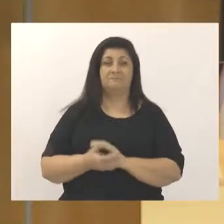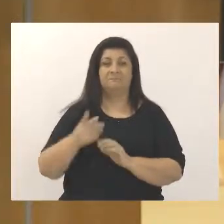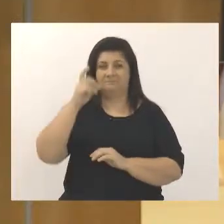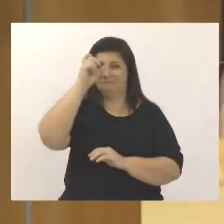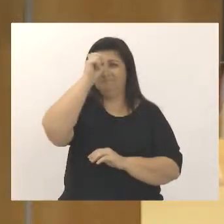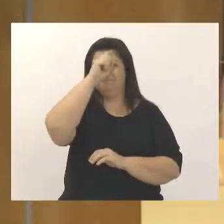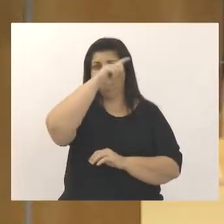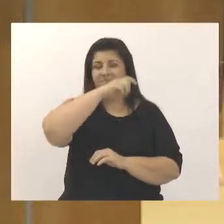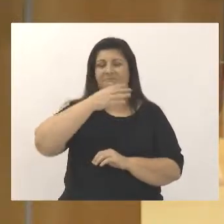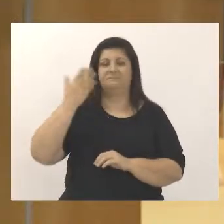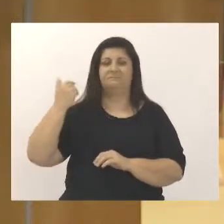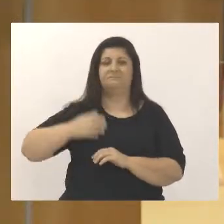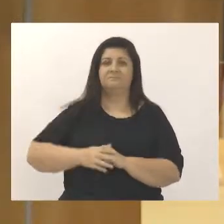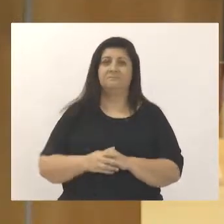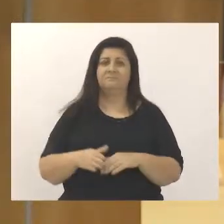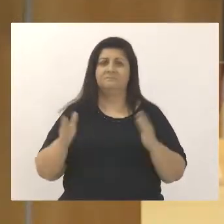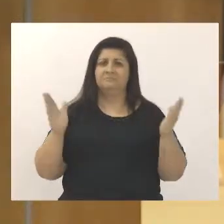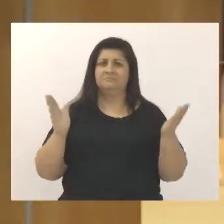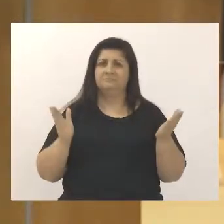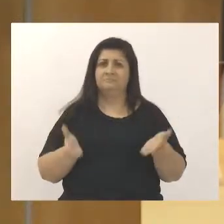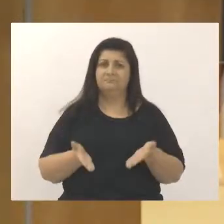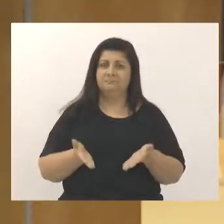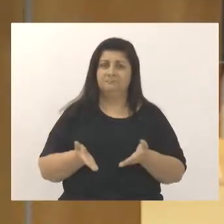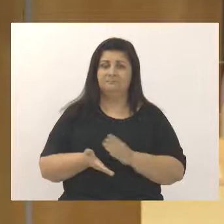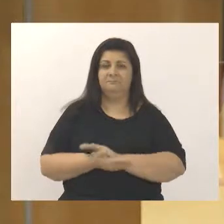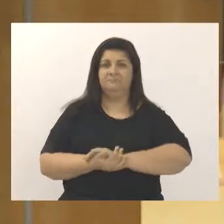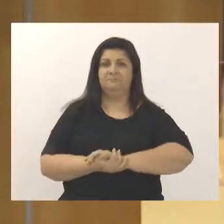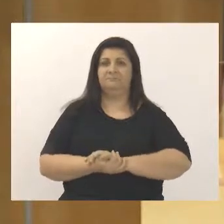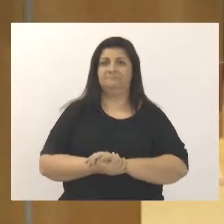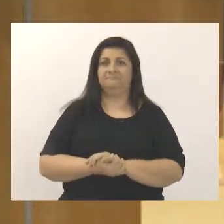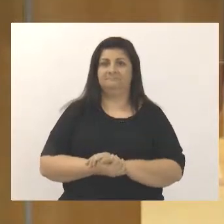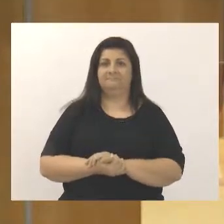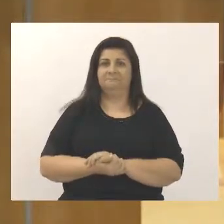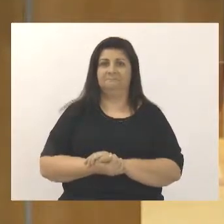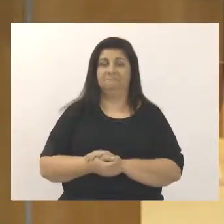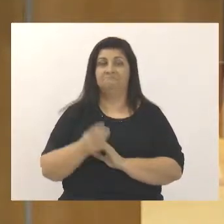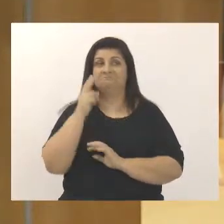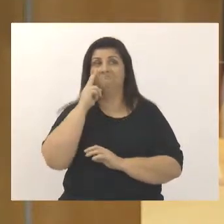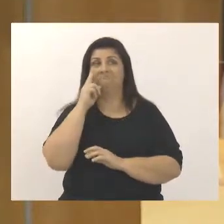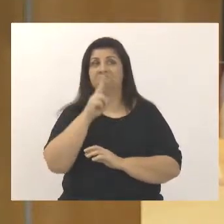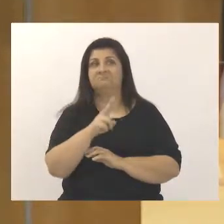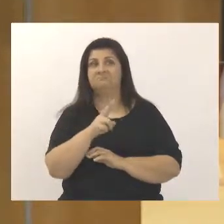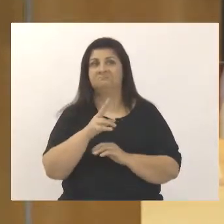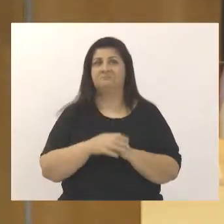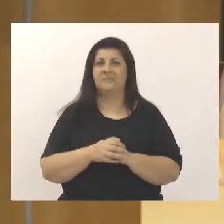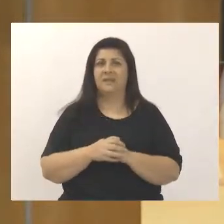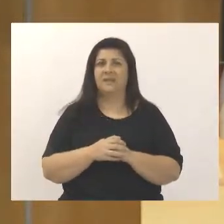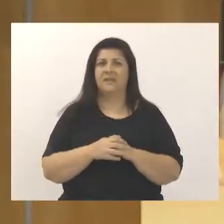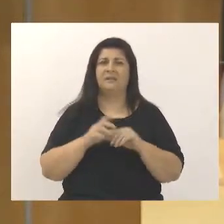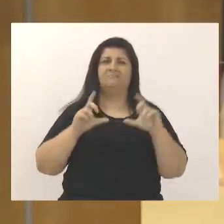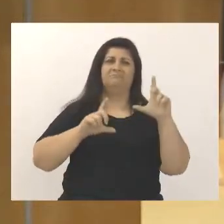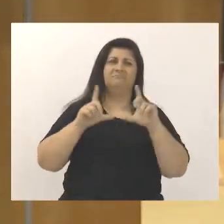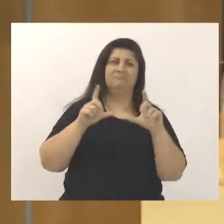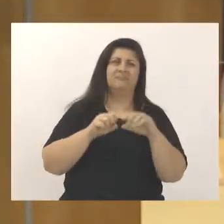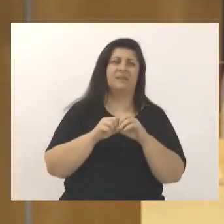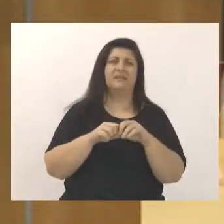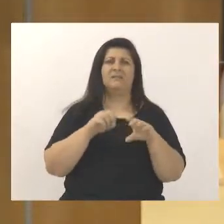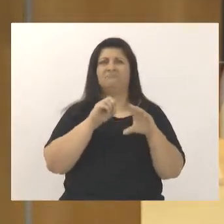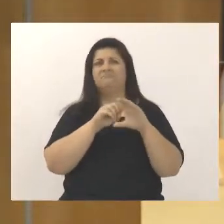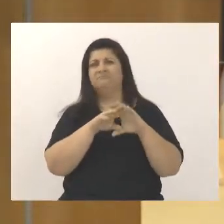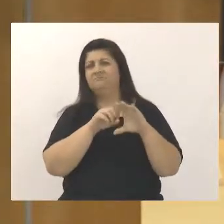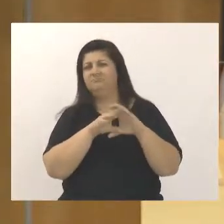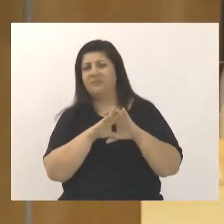difícil. Hoje em dia, que eu fico vendo a Record, as